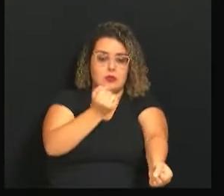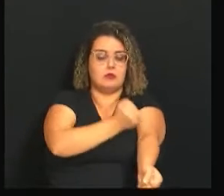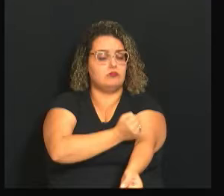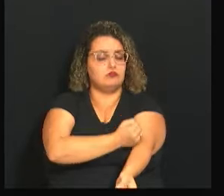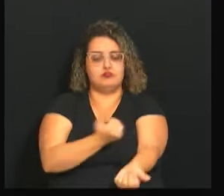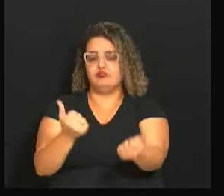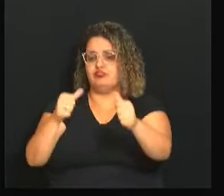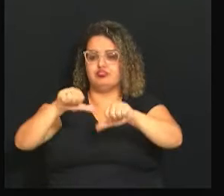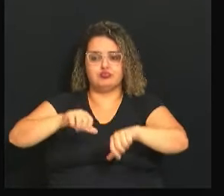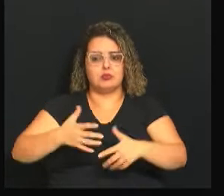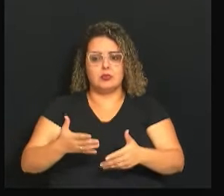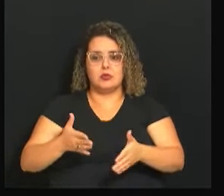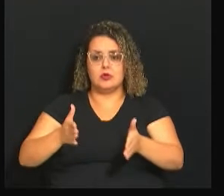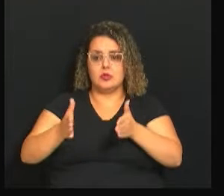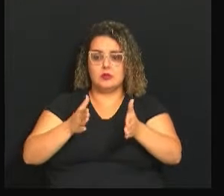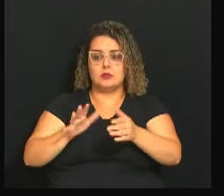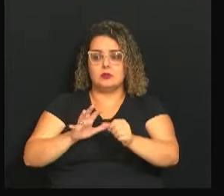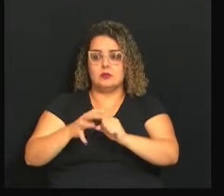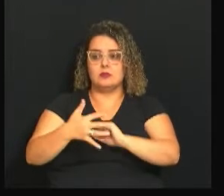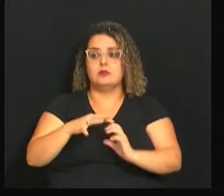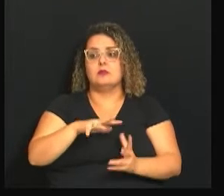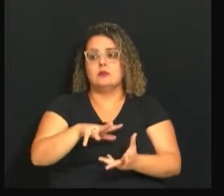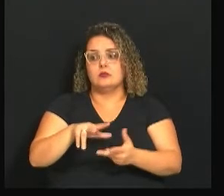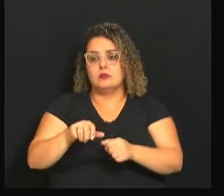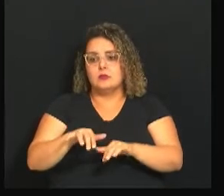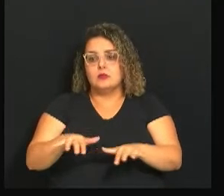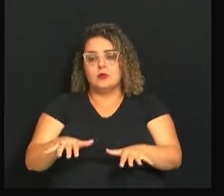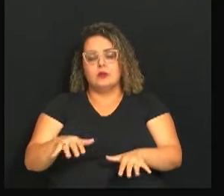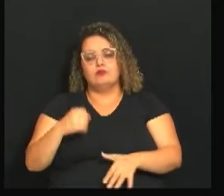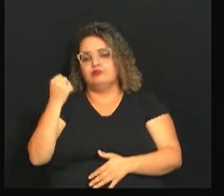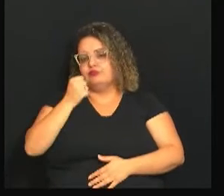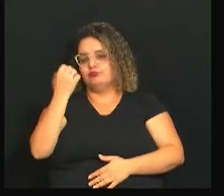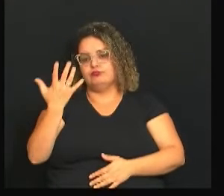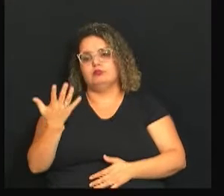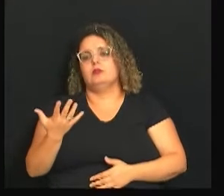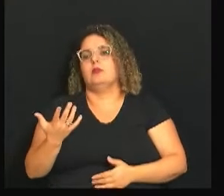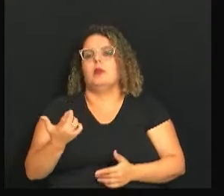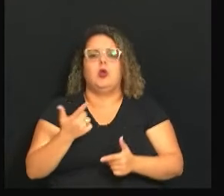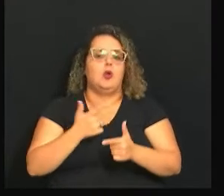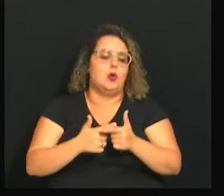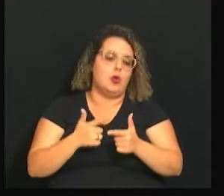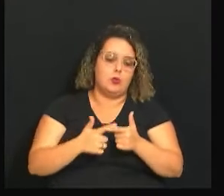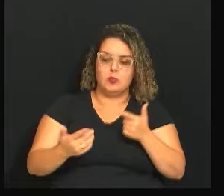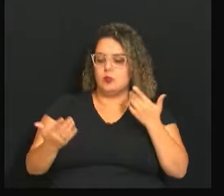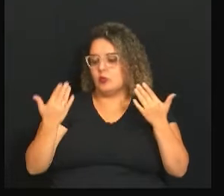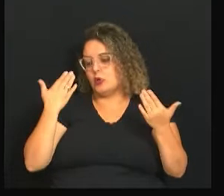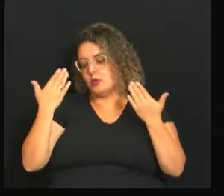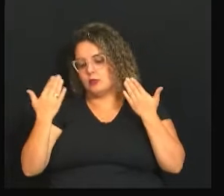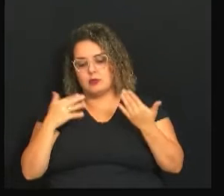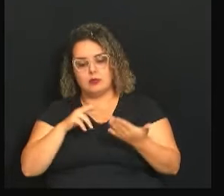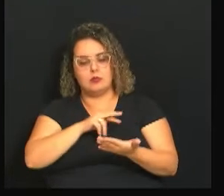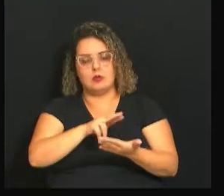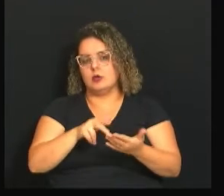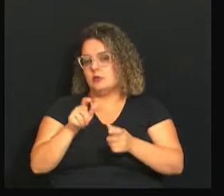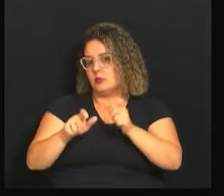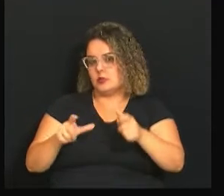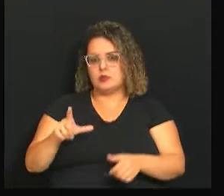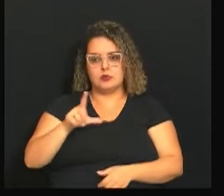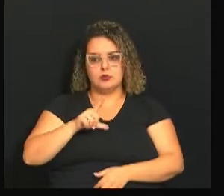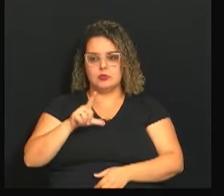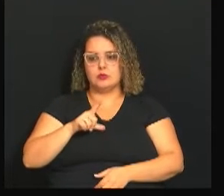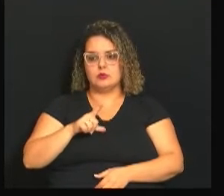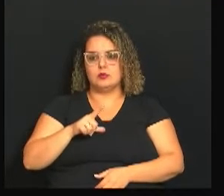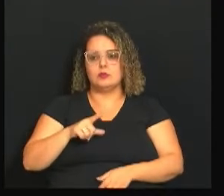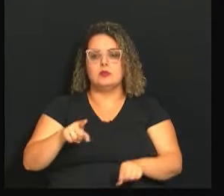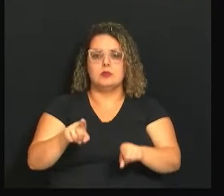dia, na pandemia, isso agravou muito, tanto por conta de problemas psicológicos que várias pessoas tiveram, como também o abuso de